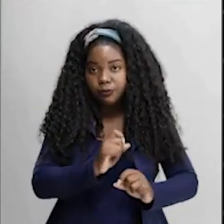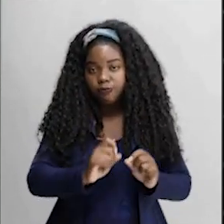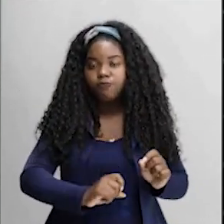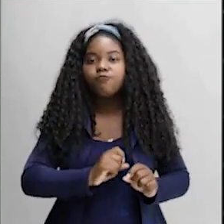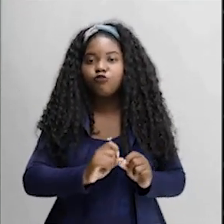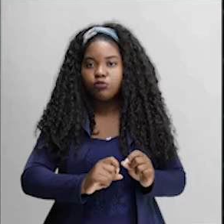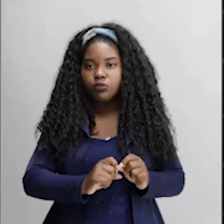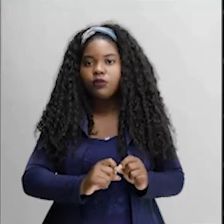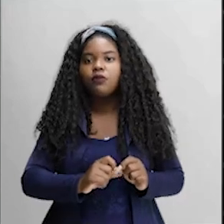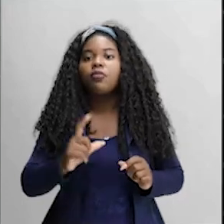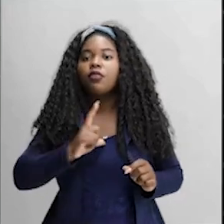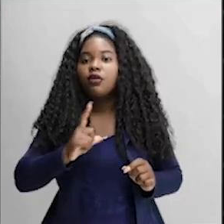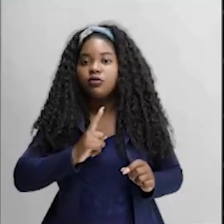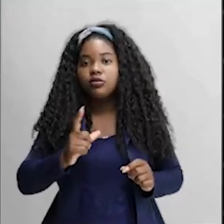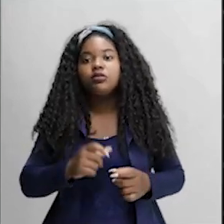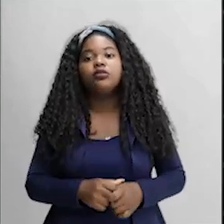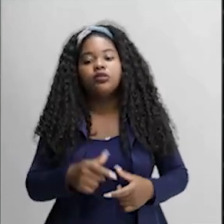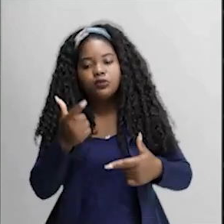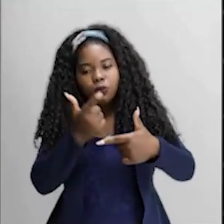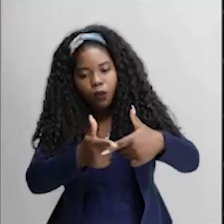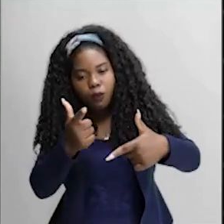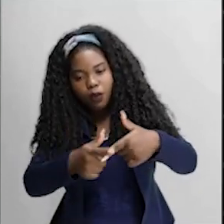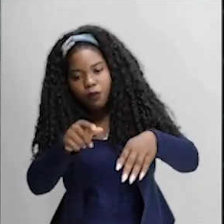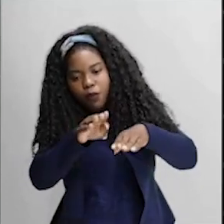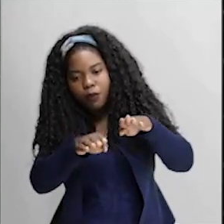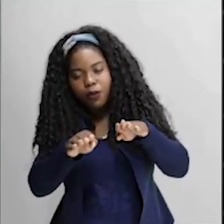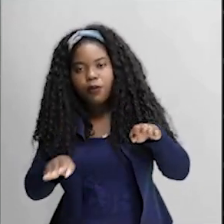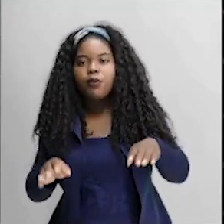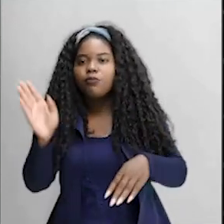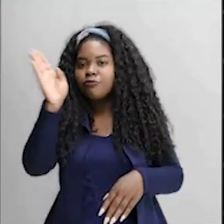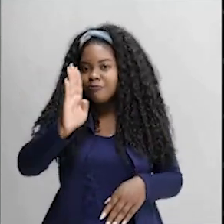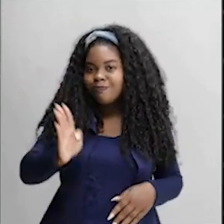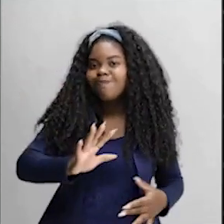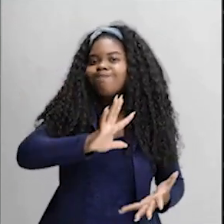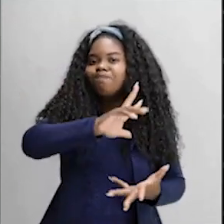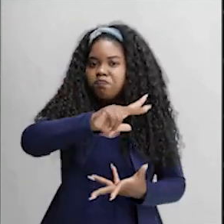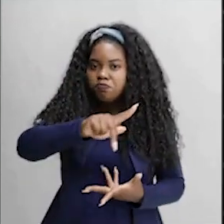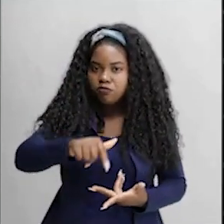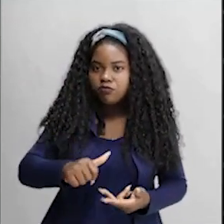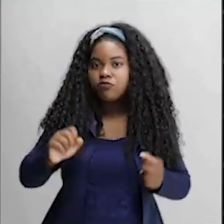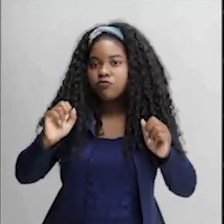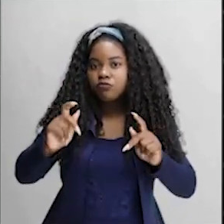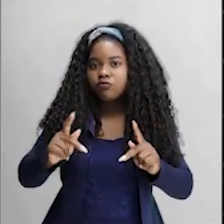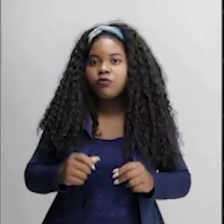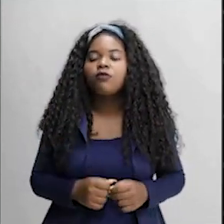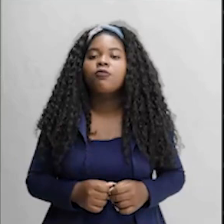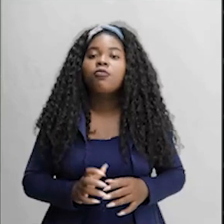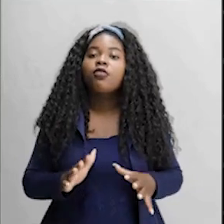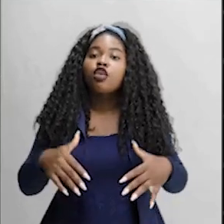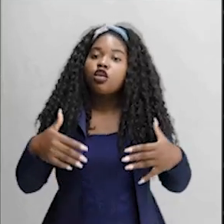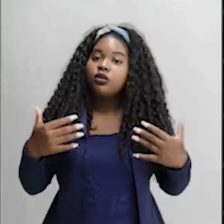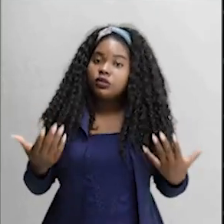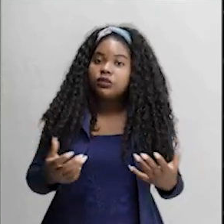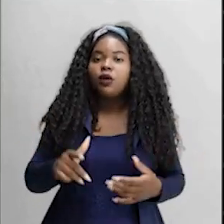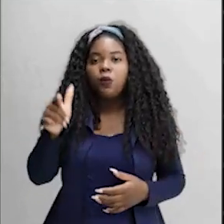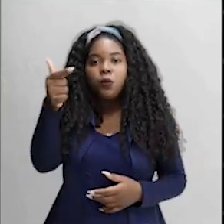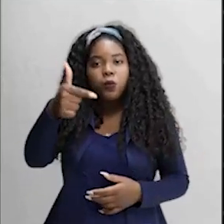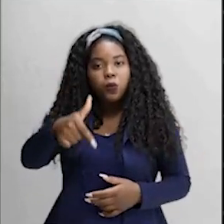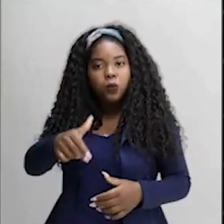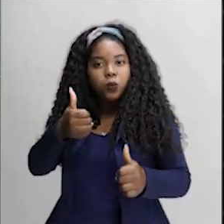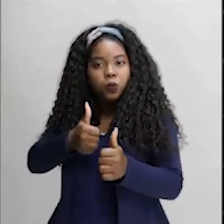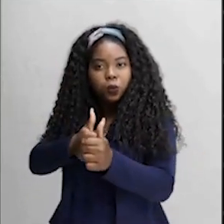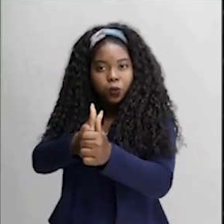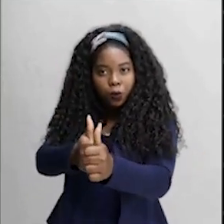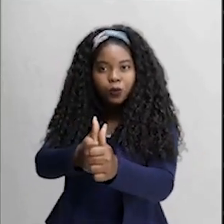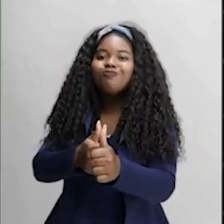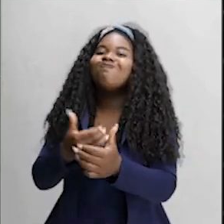estão esses grandes problemas da desigualdade social no Brasil e no mundo inteiro, tá? Então, eu te convido a continuar acompanhando